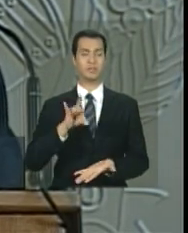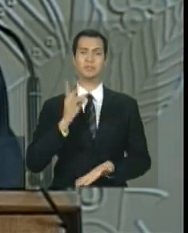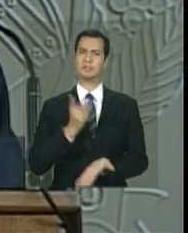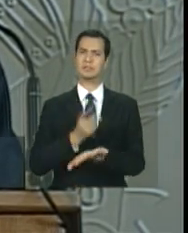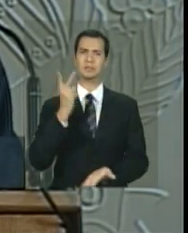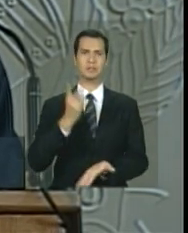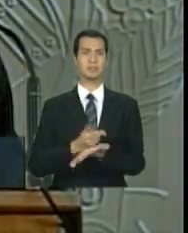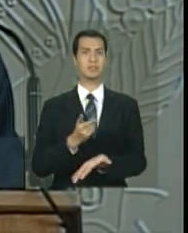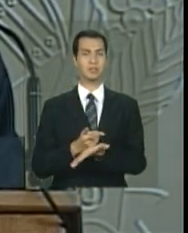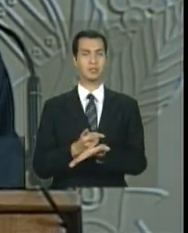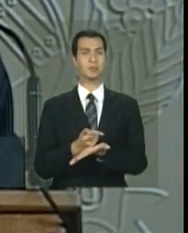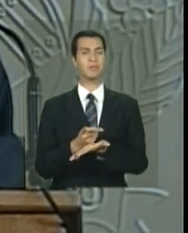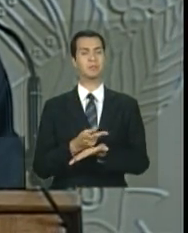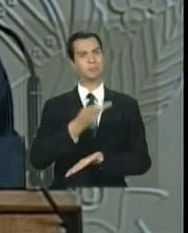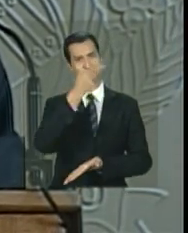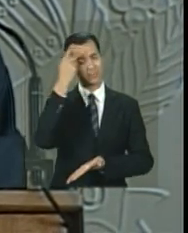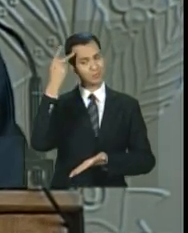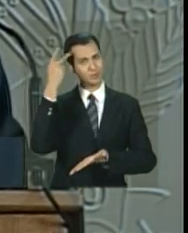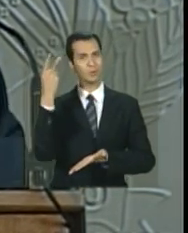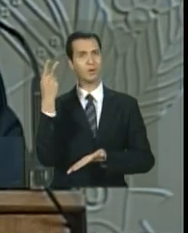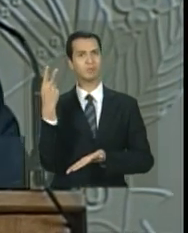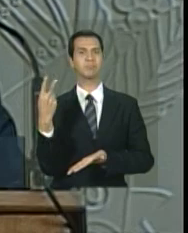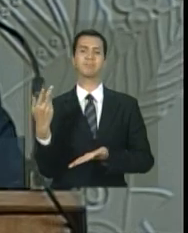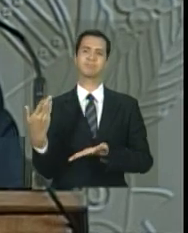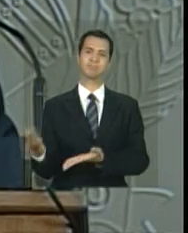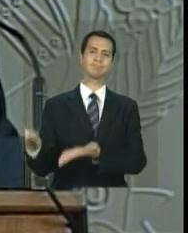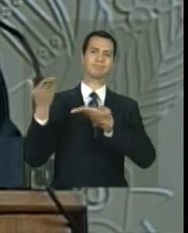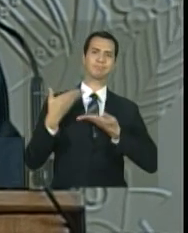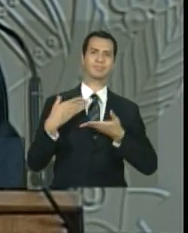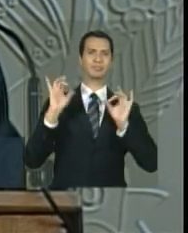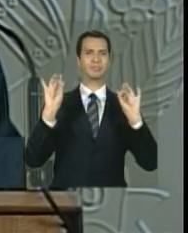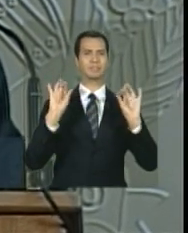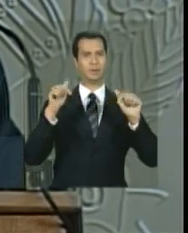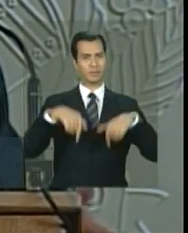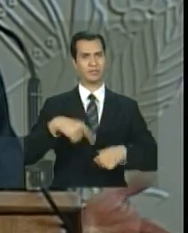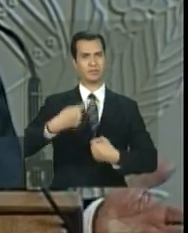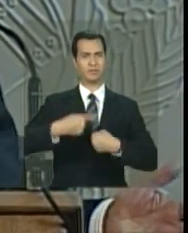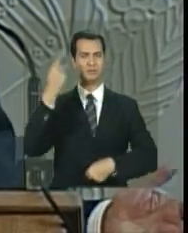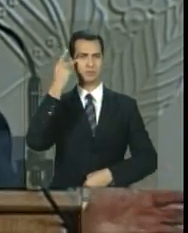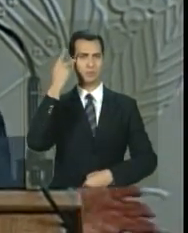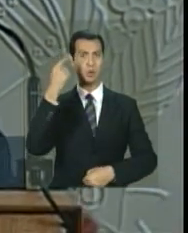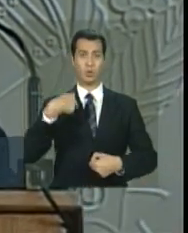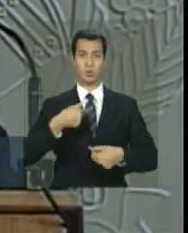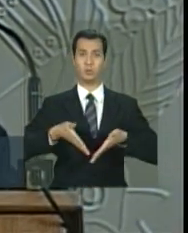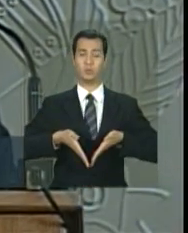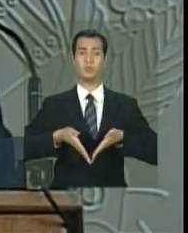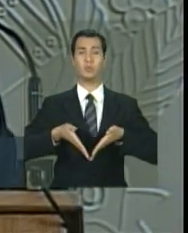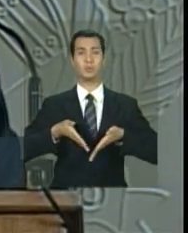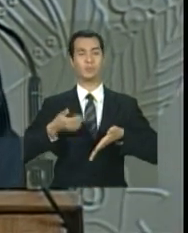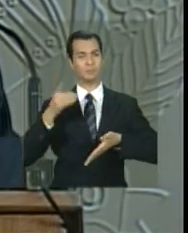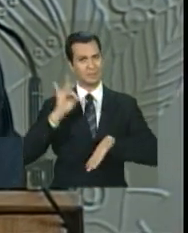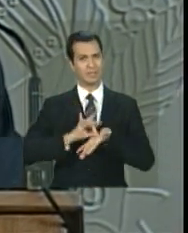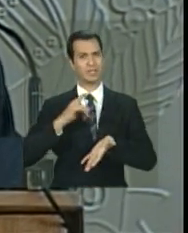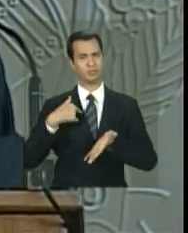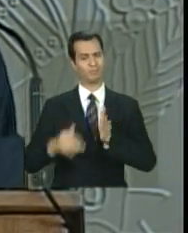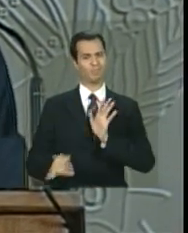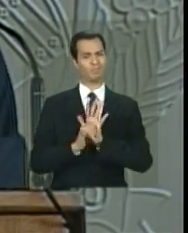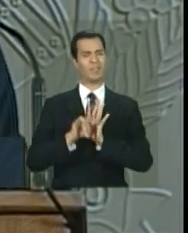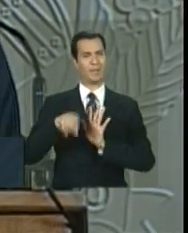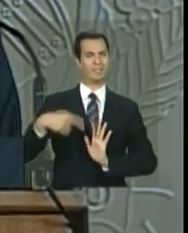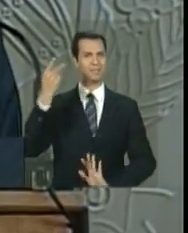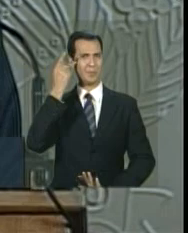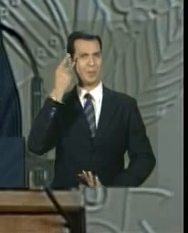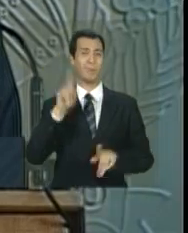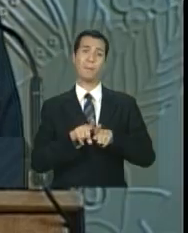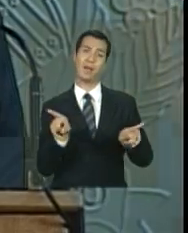sou lembrado nessa cidade de São Paulo. Eu sou paulista, nascido no Rio. Então, sempre